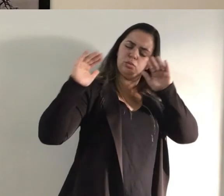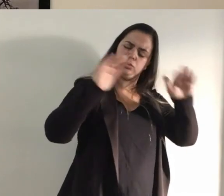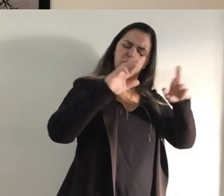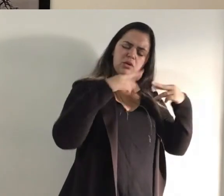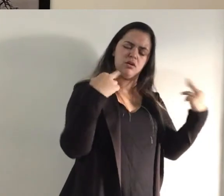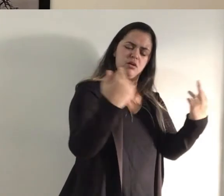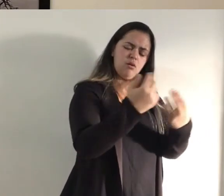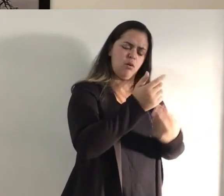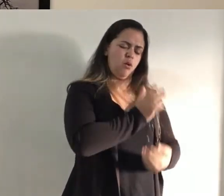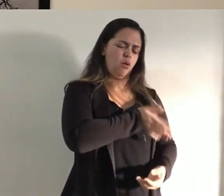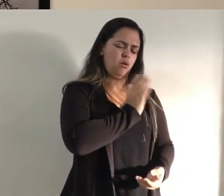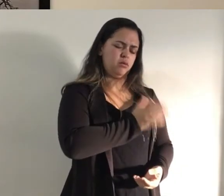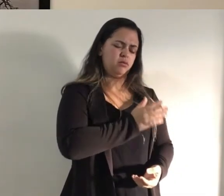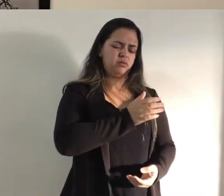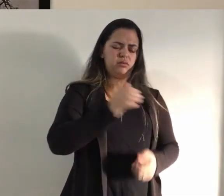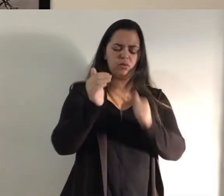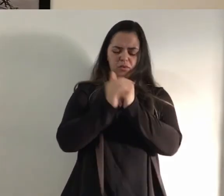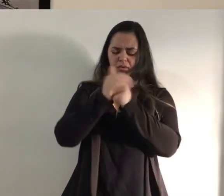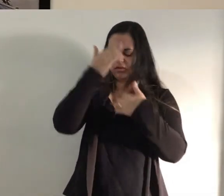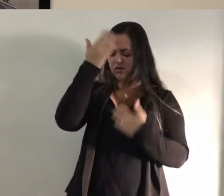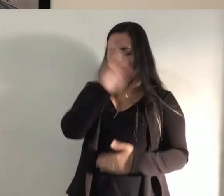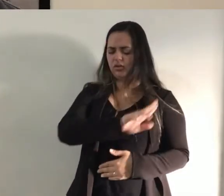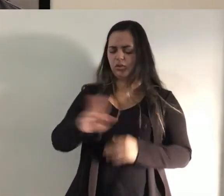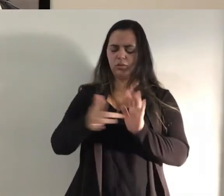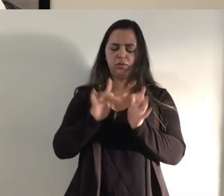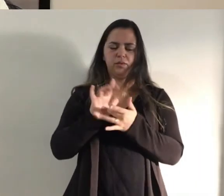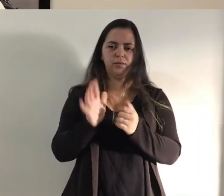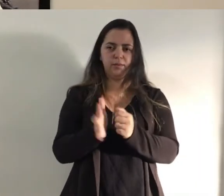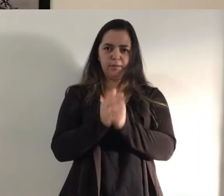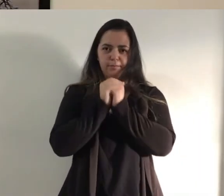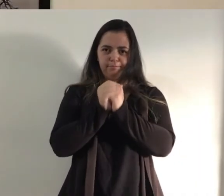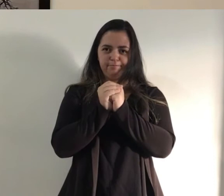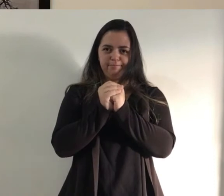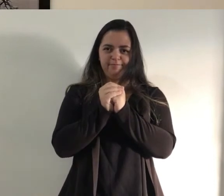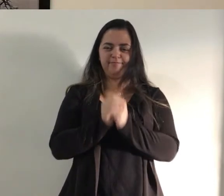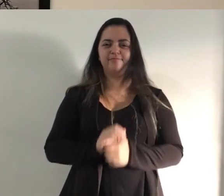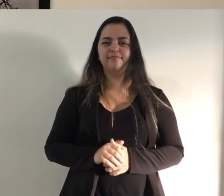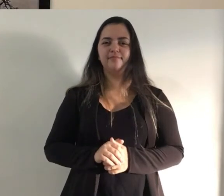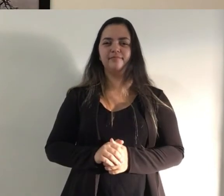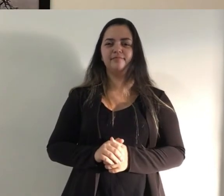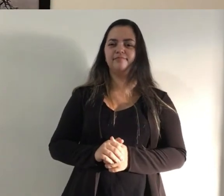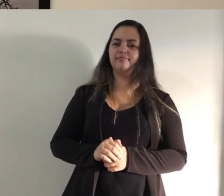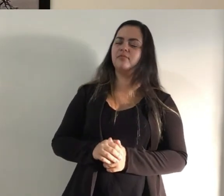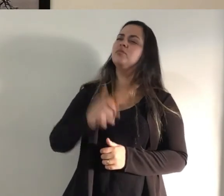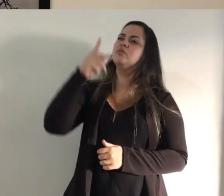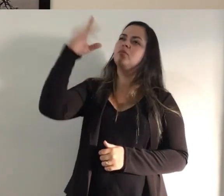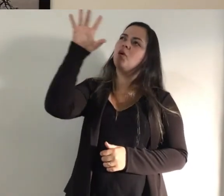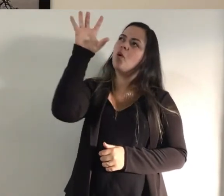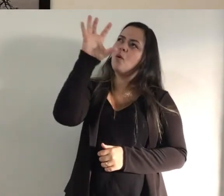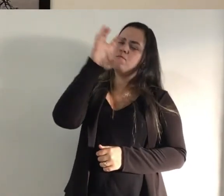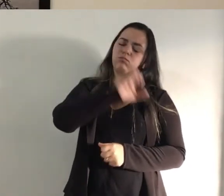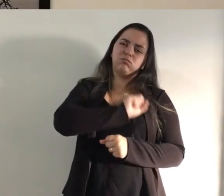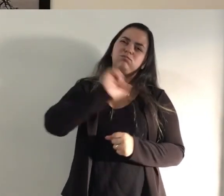agradecidos no nome de Jesus. Que o Teu amor imensurável, que a graça do